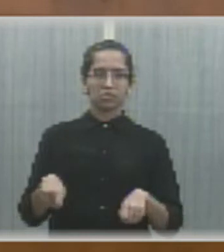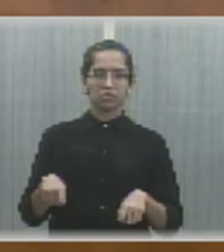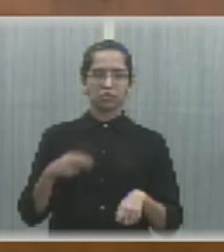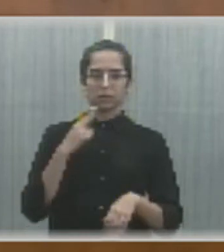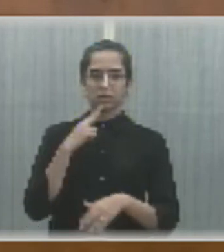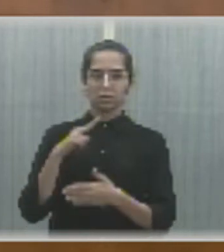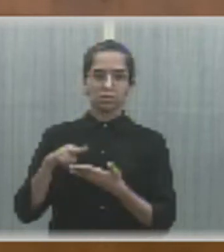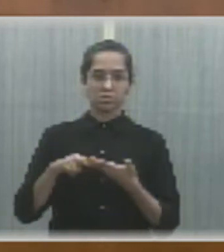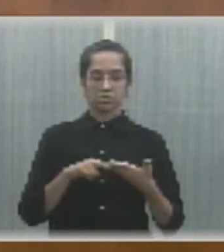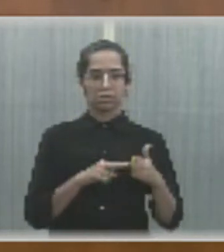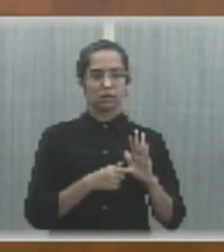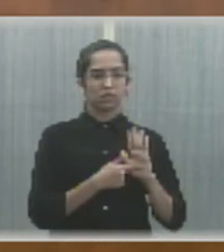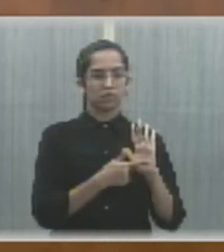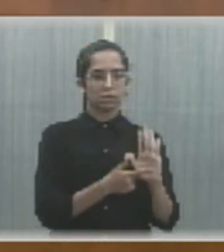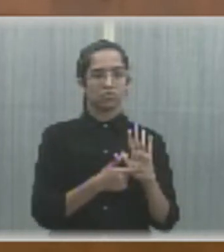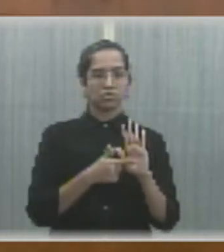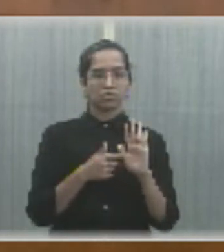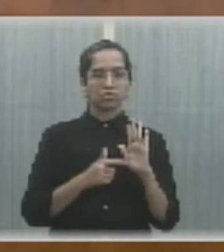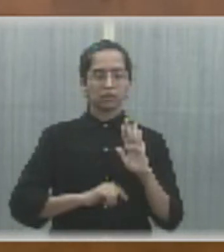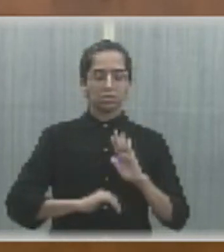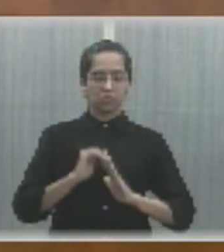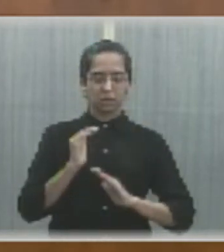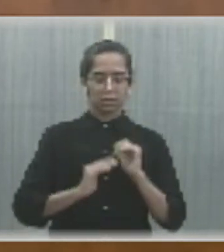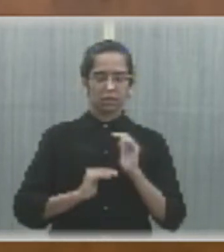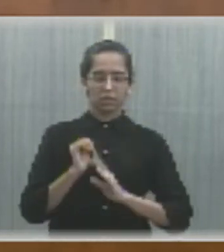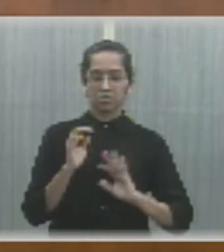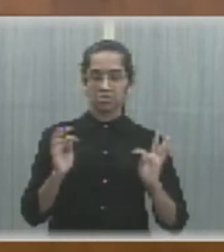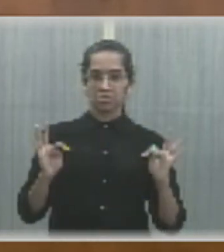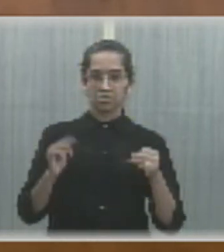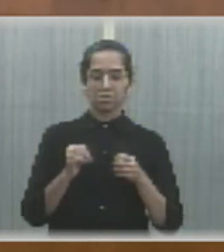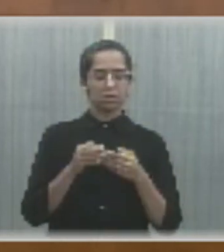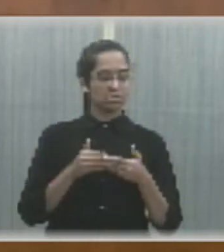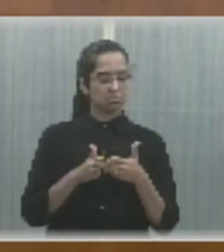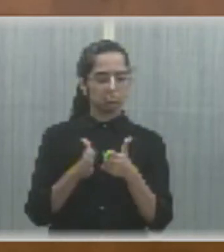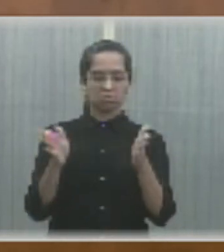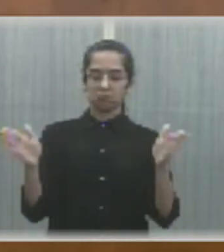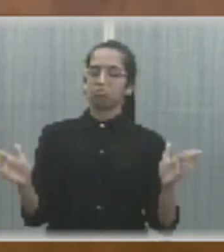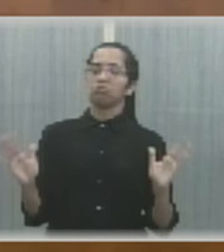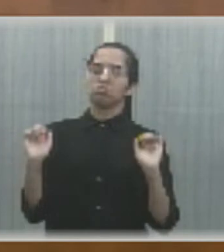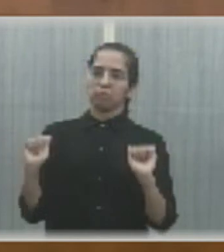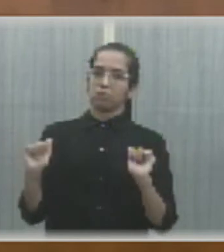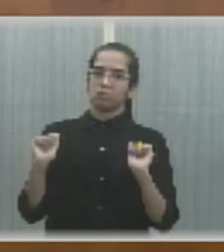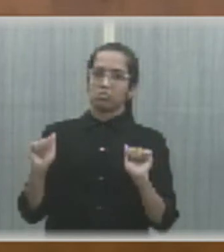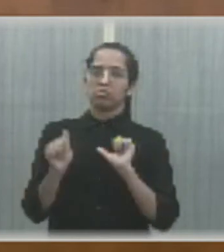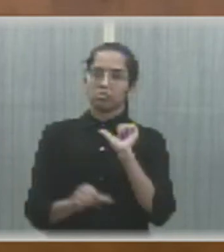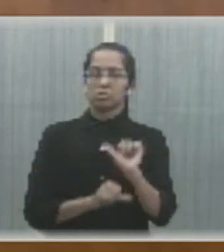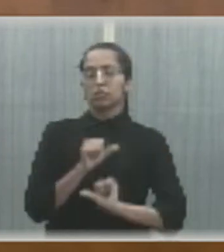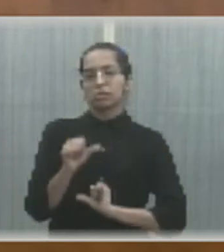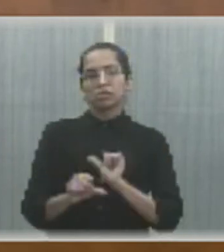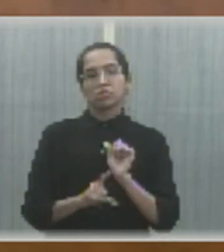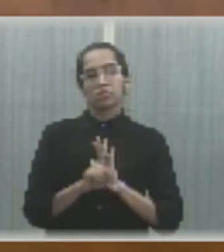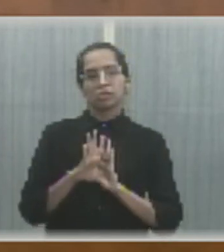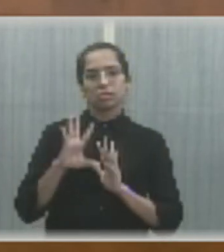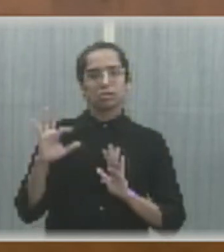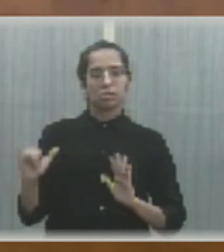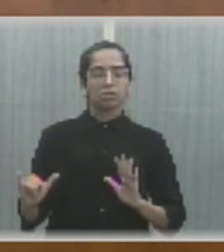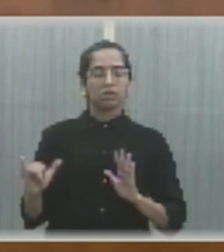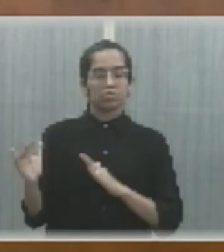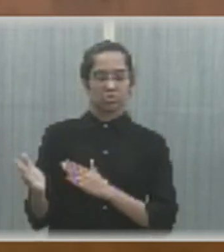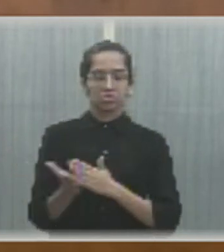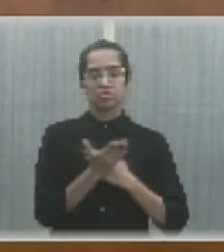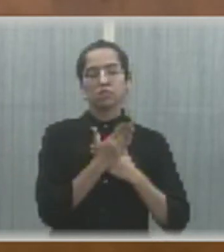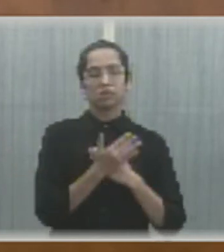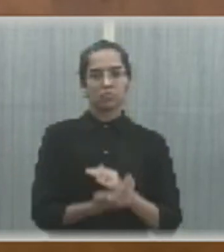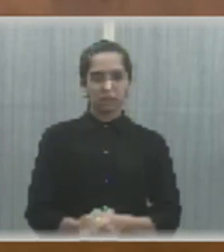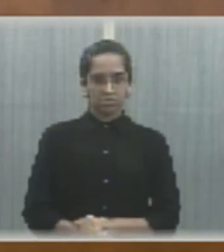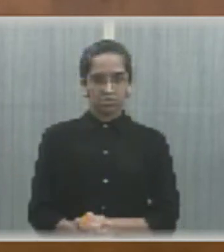os obstetras. Nós estamos aqui abertos para fazer essa reformulação, nós estamos aqui abertos